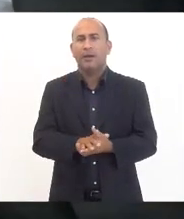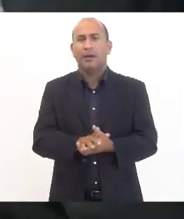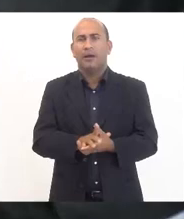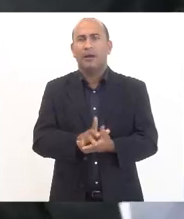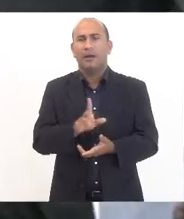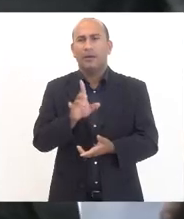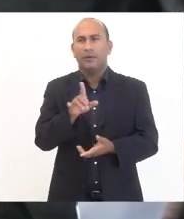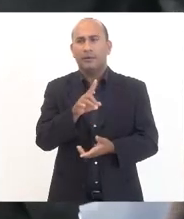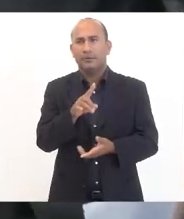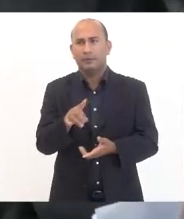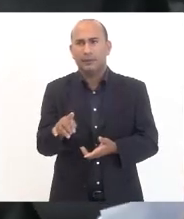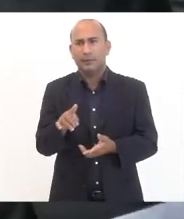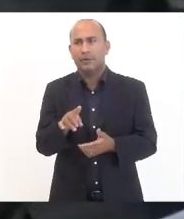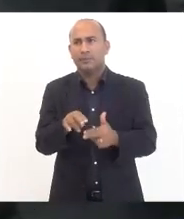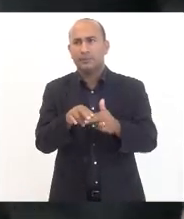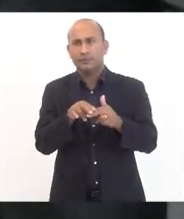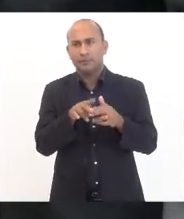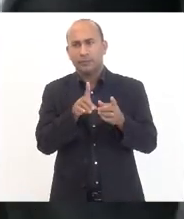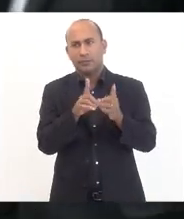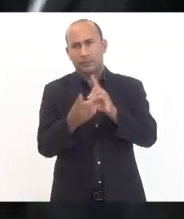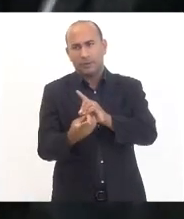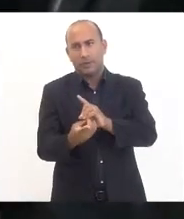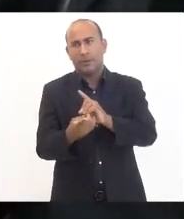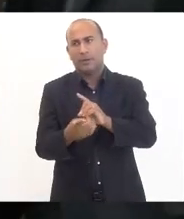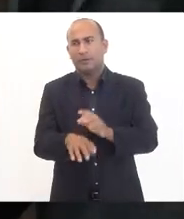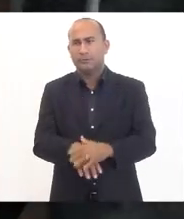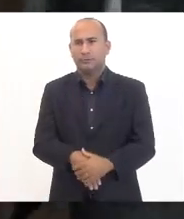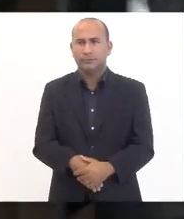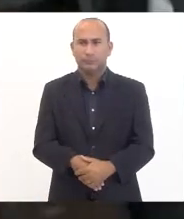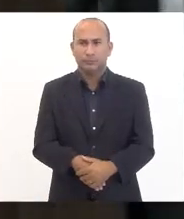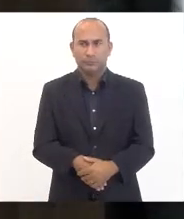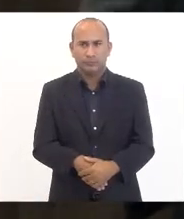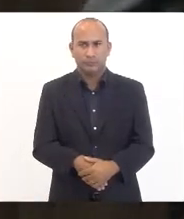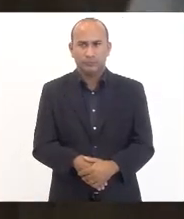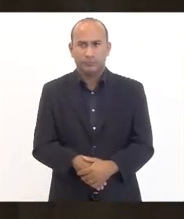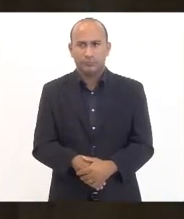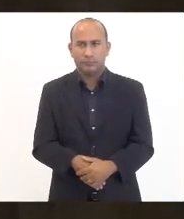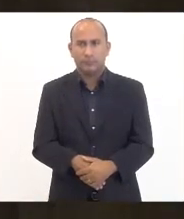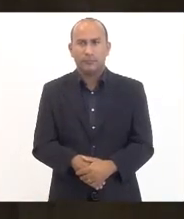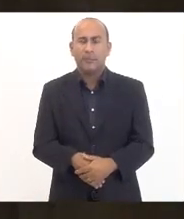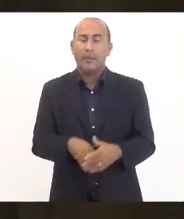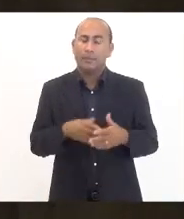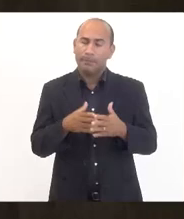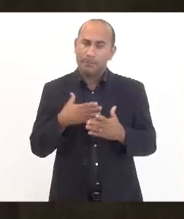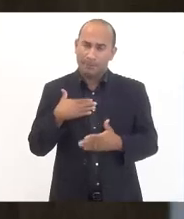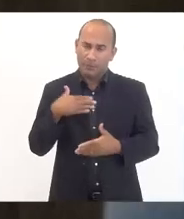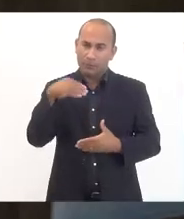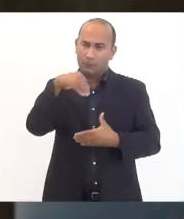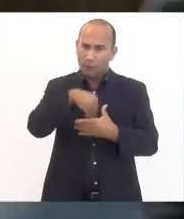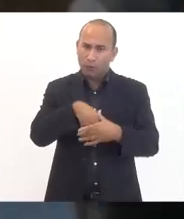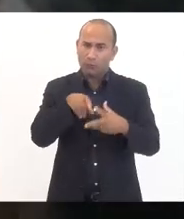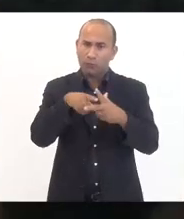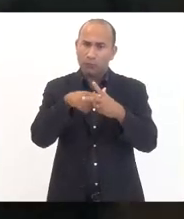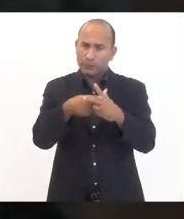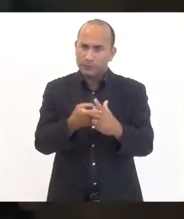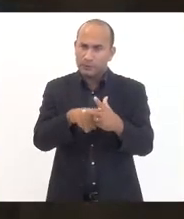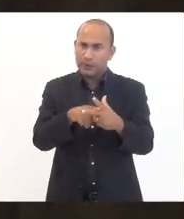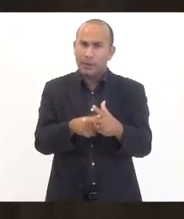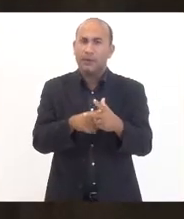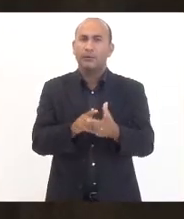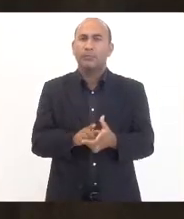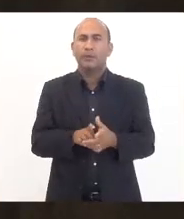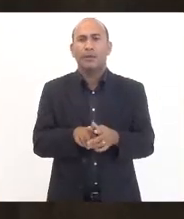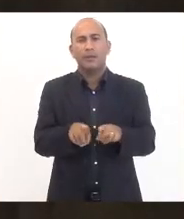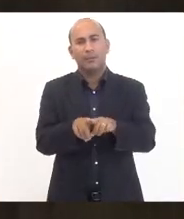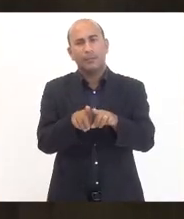contrário. No mérito contrário. Pela manutenção do... O meu voto pela manutenção e o veto pela rejeição.